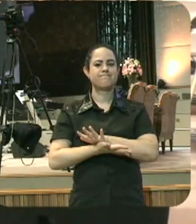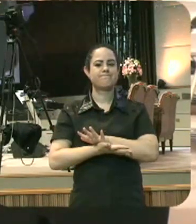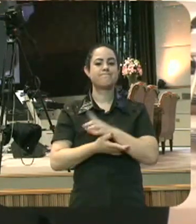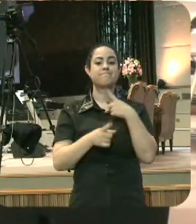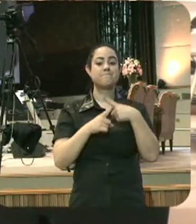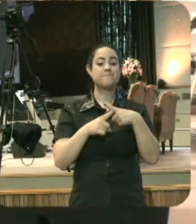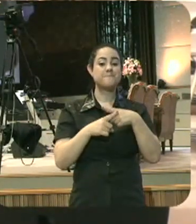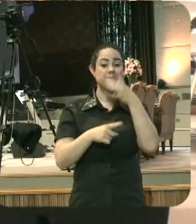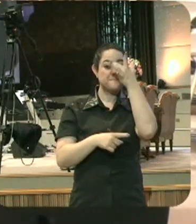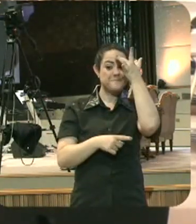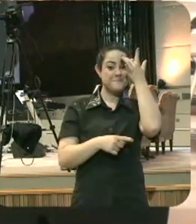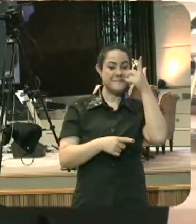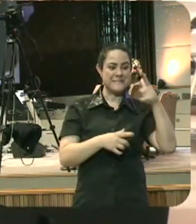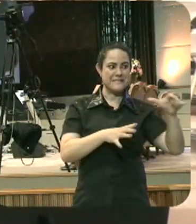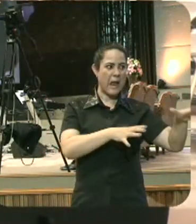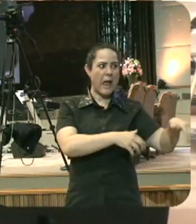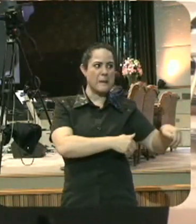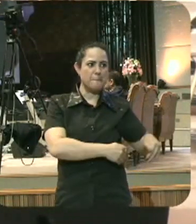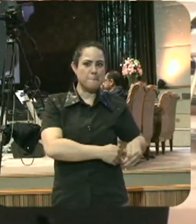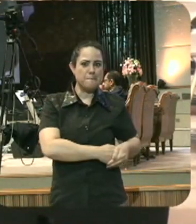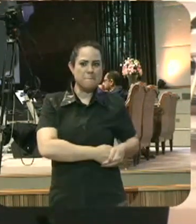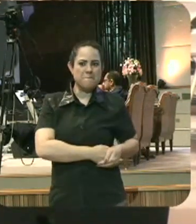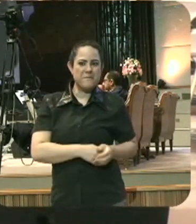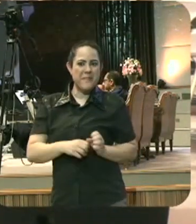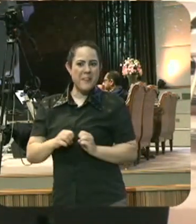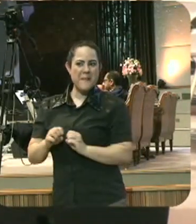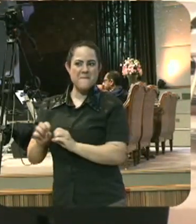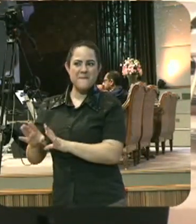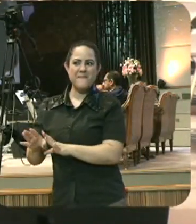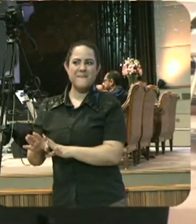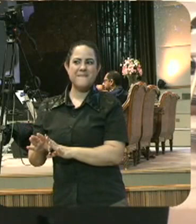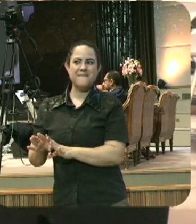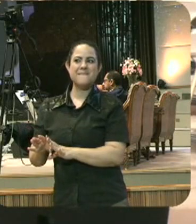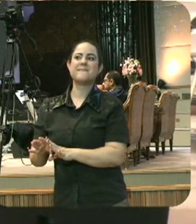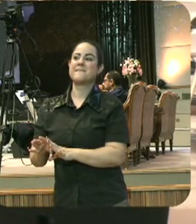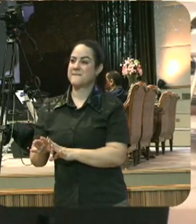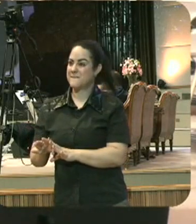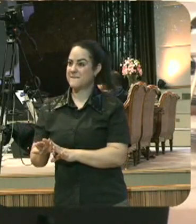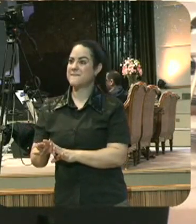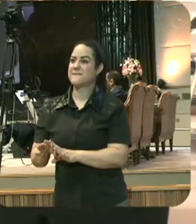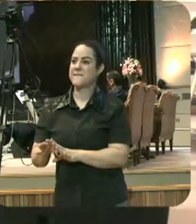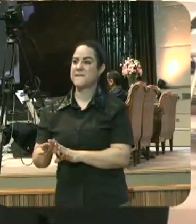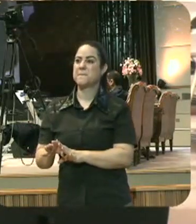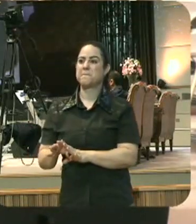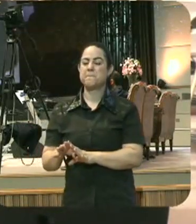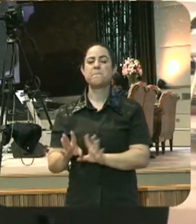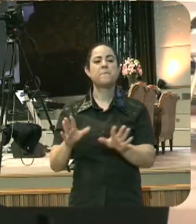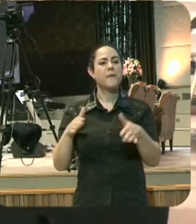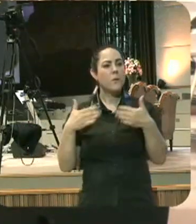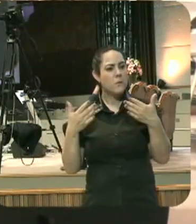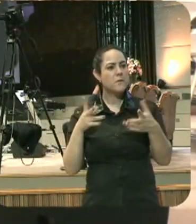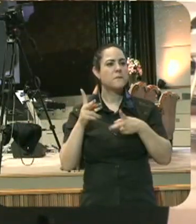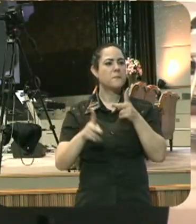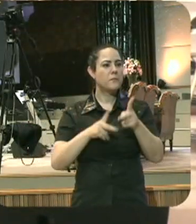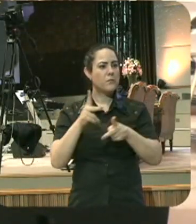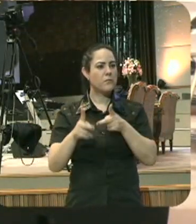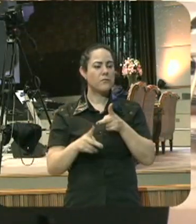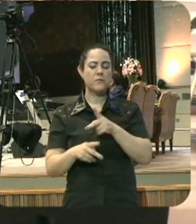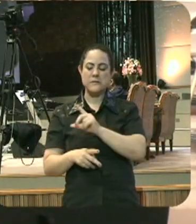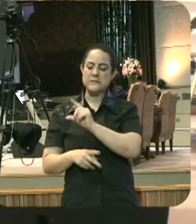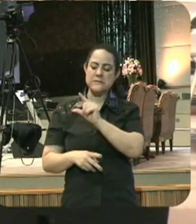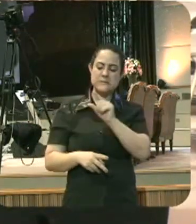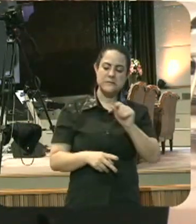Entrou. Agora havia uma outra razão muito especial para que Deus estivesse fazendo isso. Quando o povo saiu do